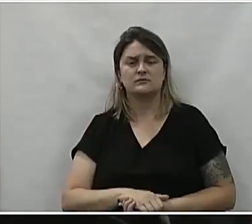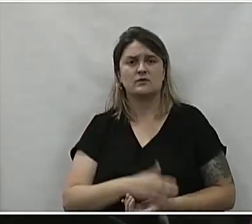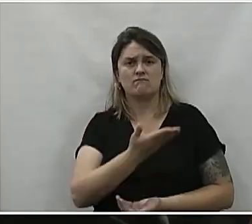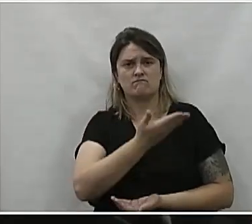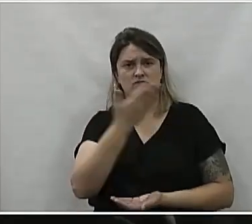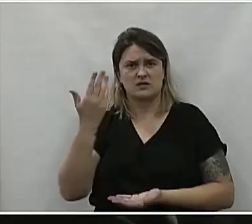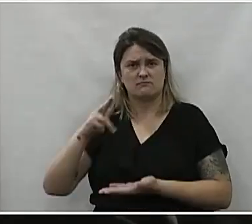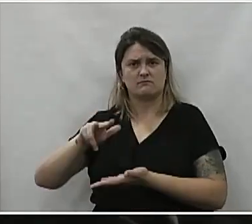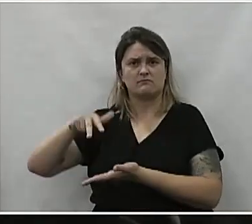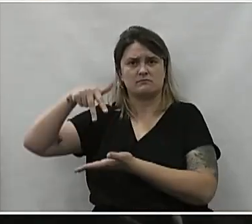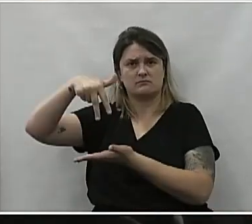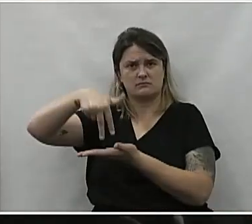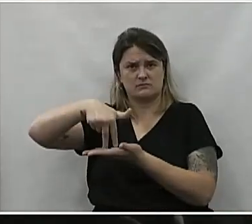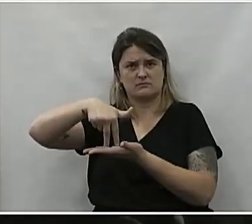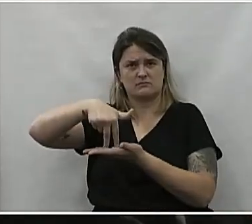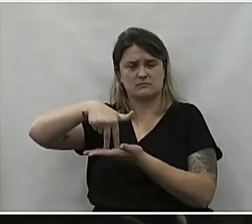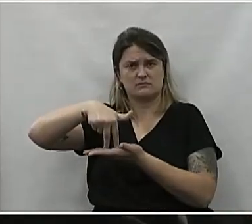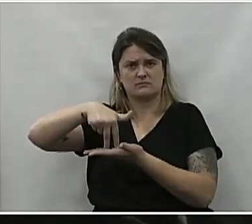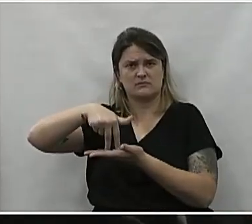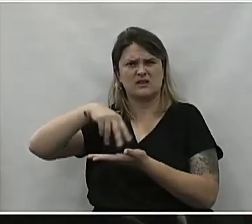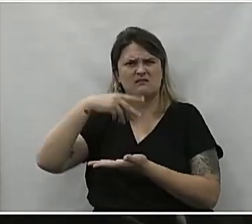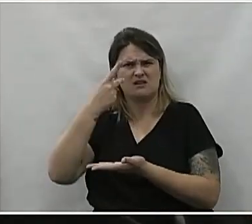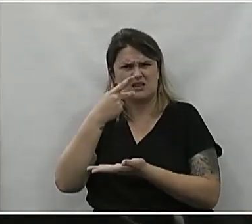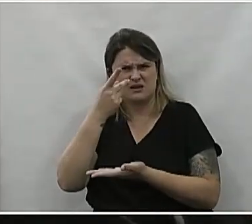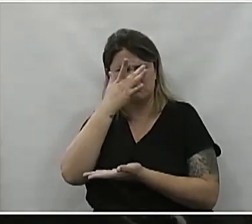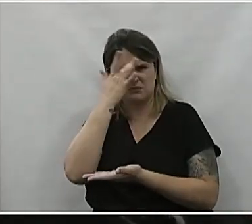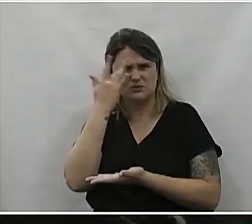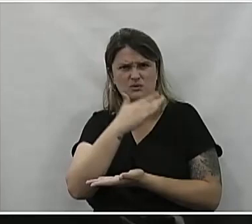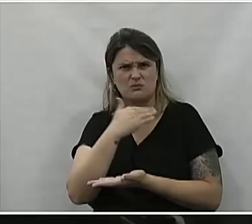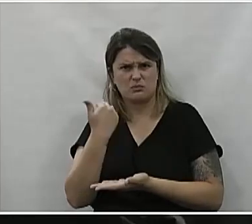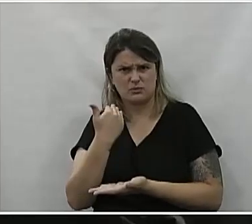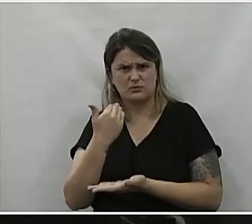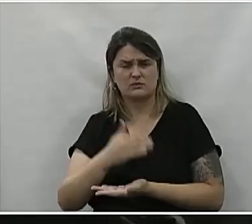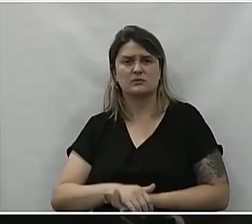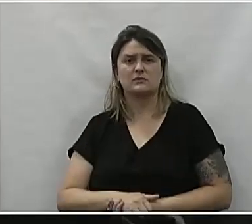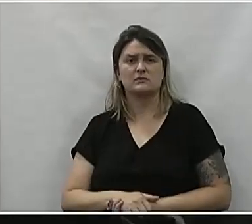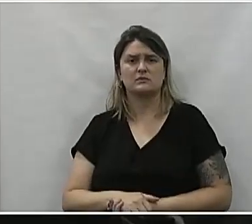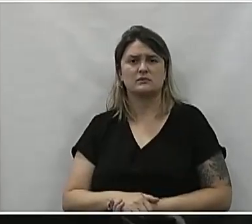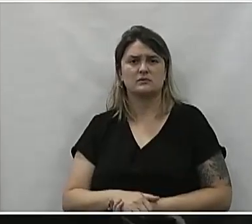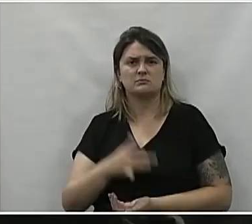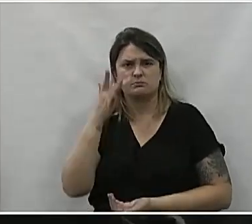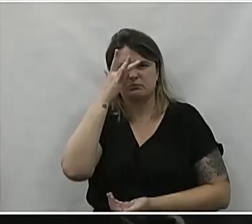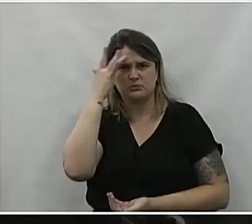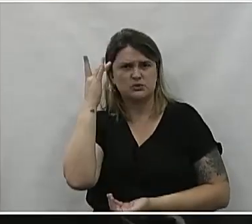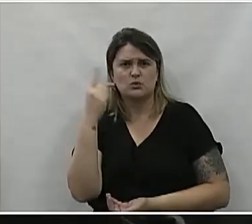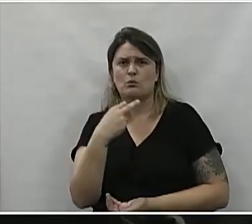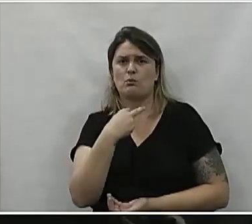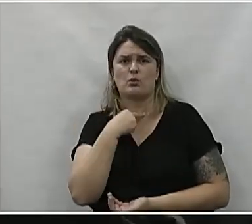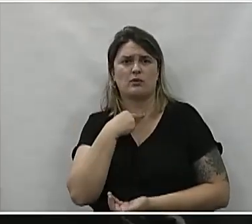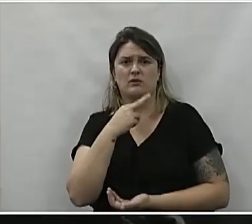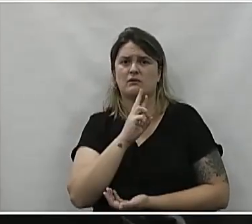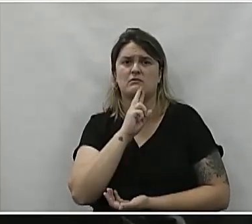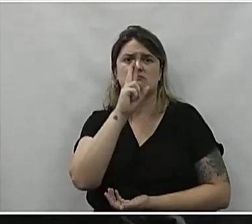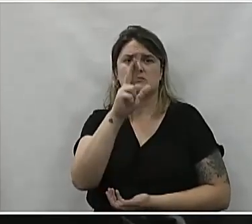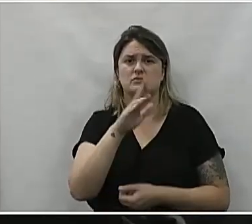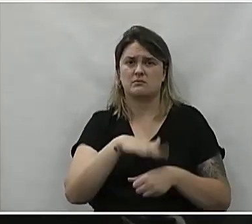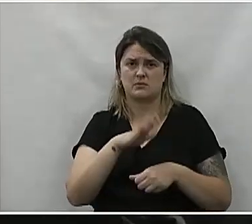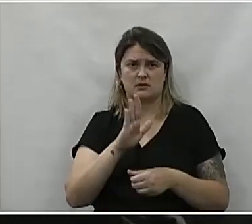Subir na tribuna E citar uma pessoa Que faleceu Uma pessoa Que não pode Se defender mais